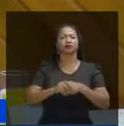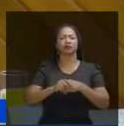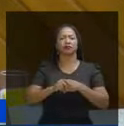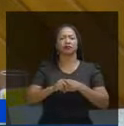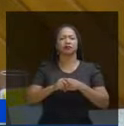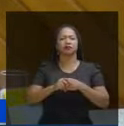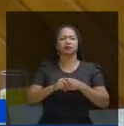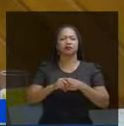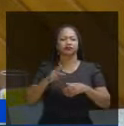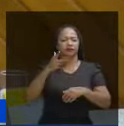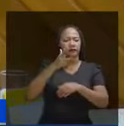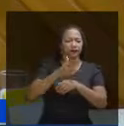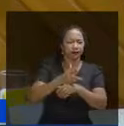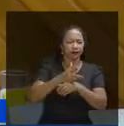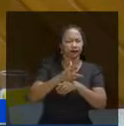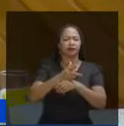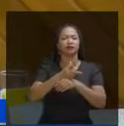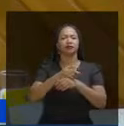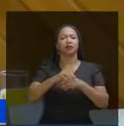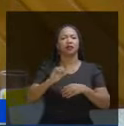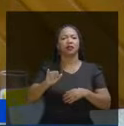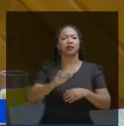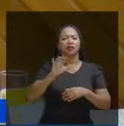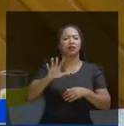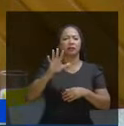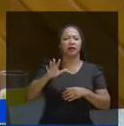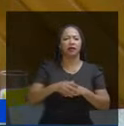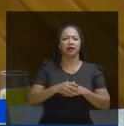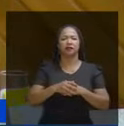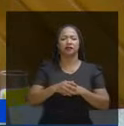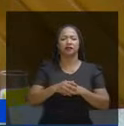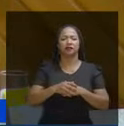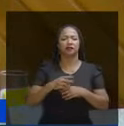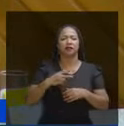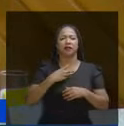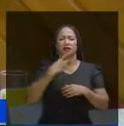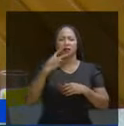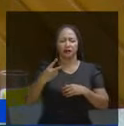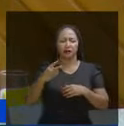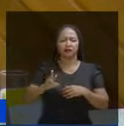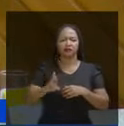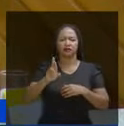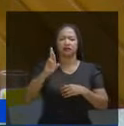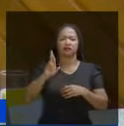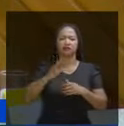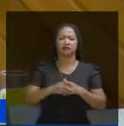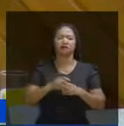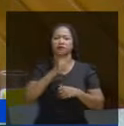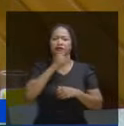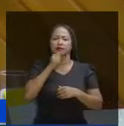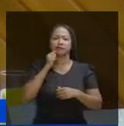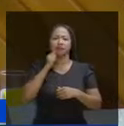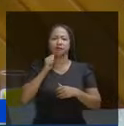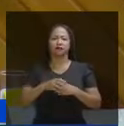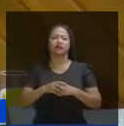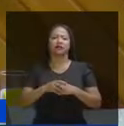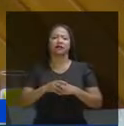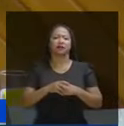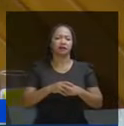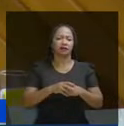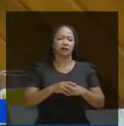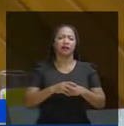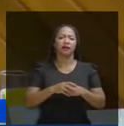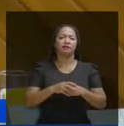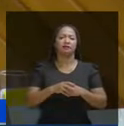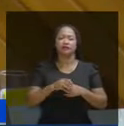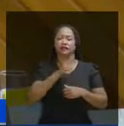em videomontagem, com a imagem e voz do representado, prefeito municipal de Macapá, com um pano de fundo, o aquário